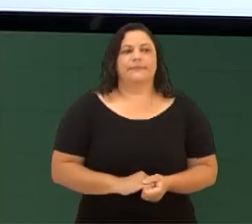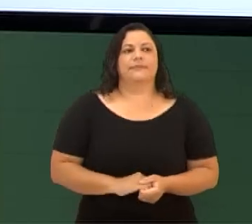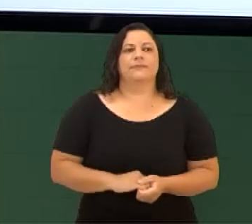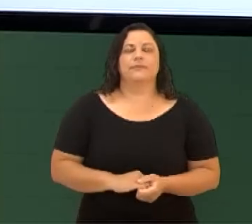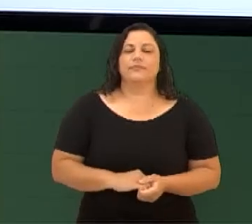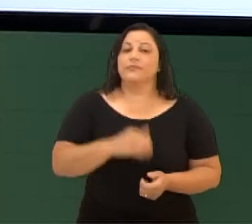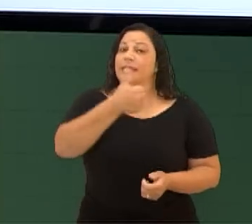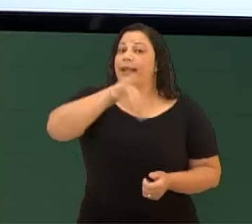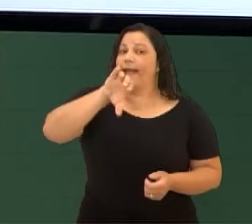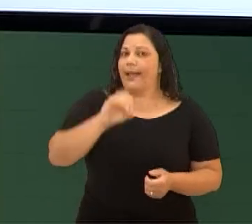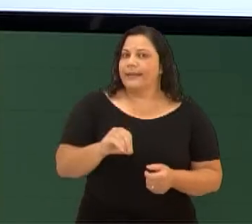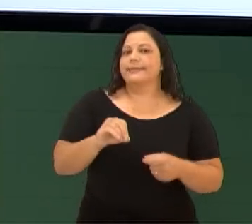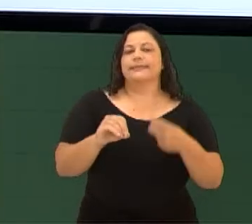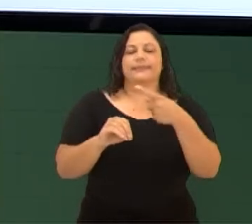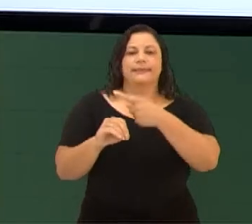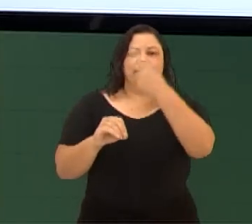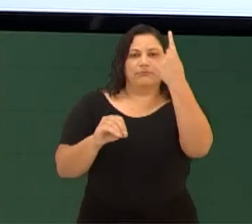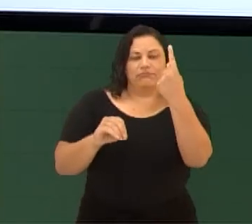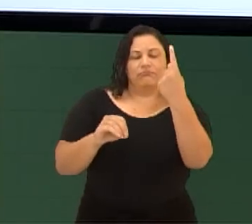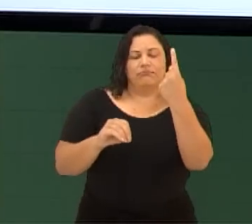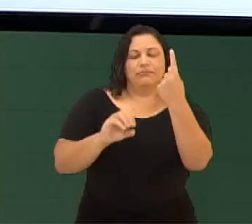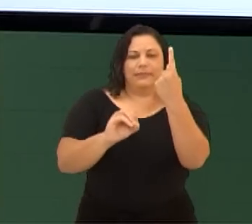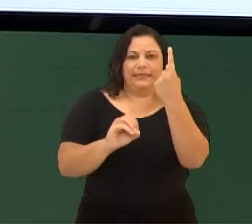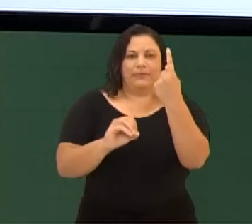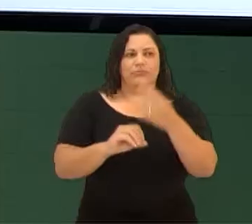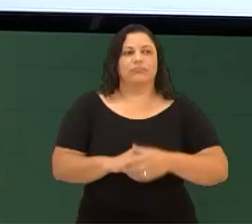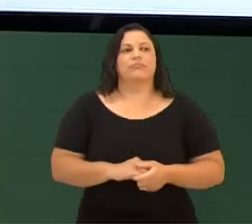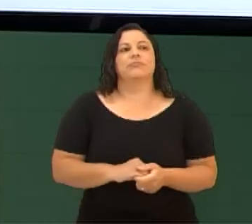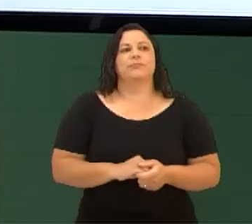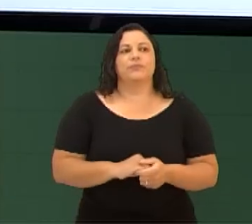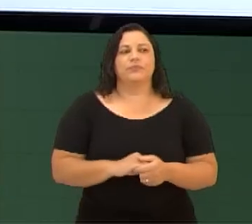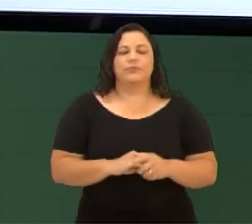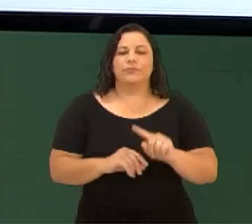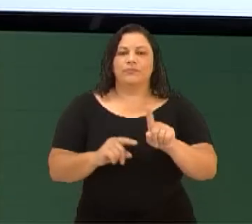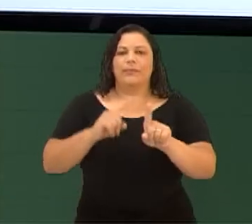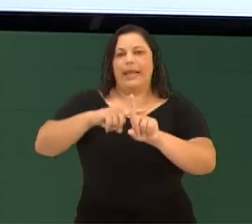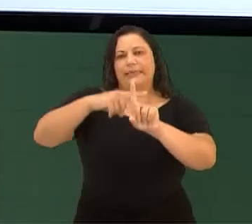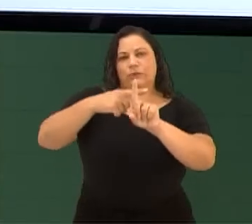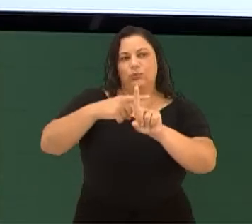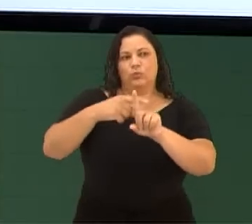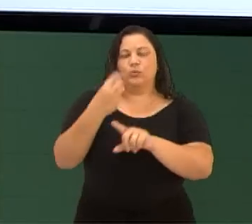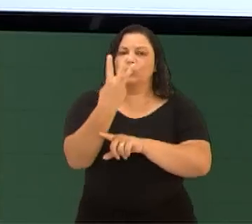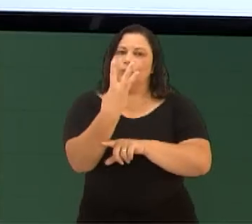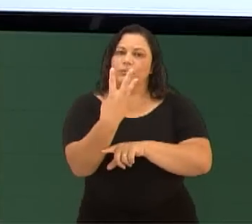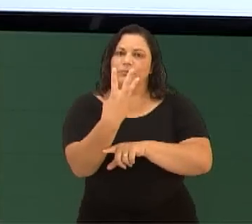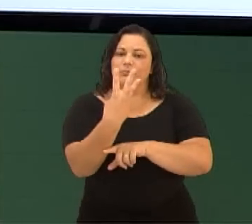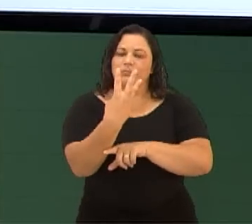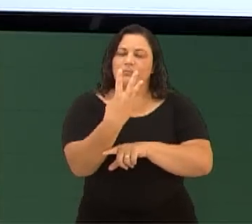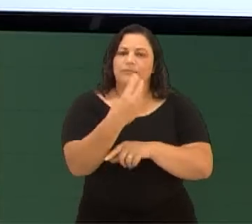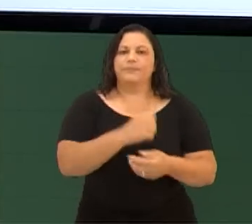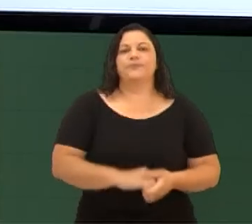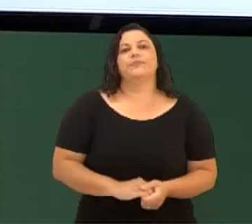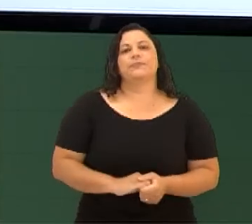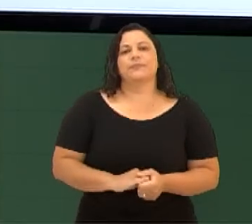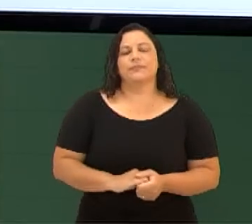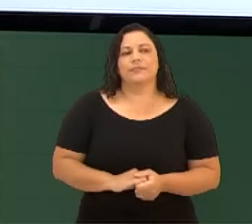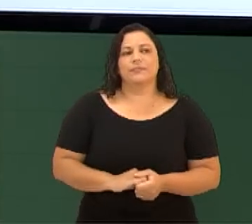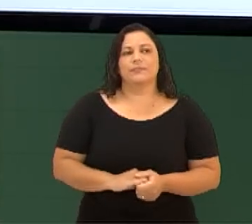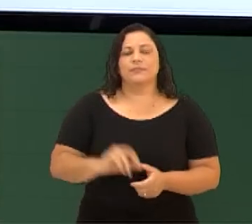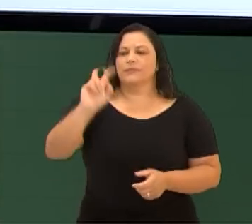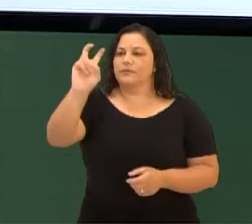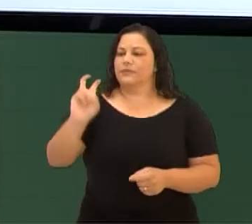5, 10. Sobe 1. 2 vezes 1, 2 mais 1, 3. 5 com